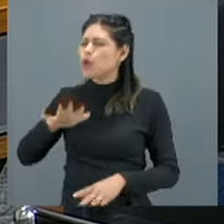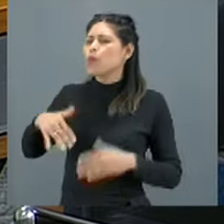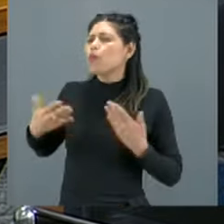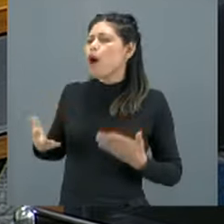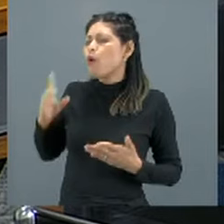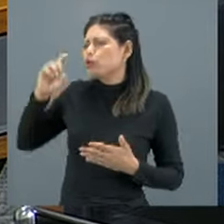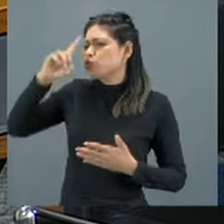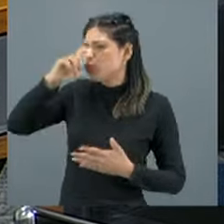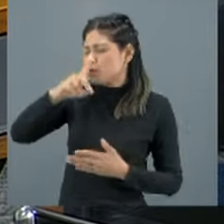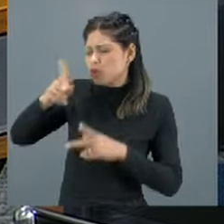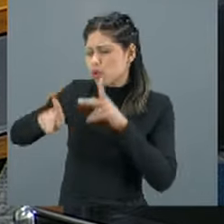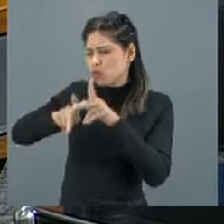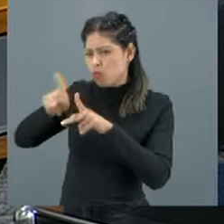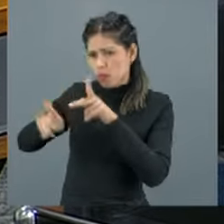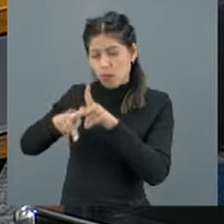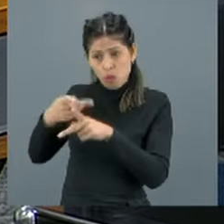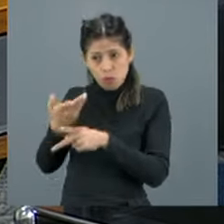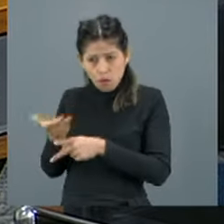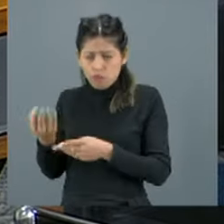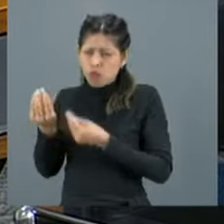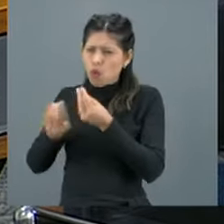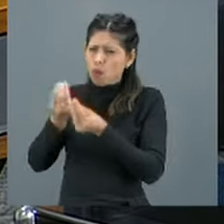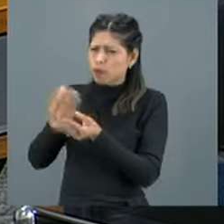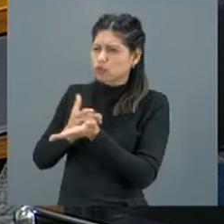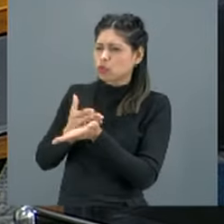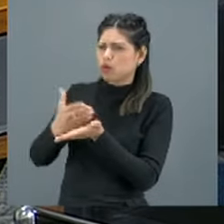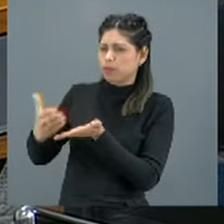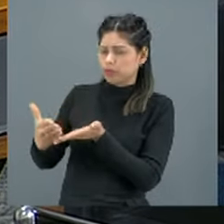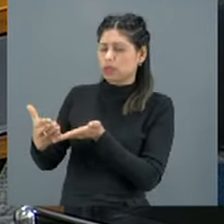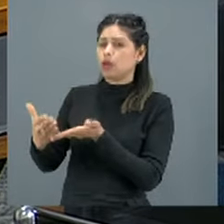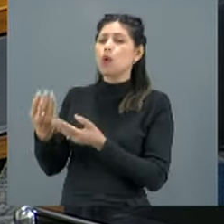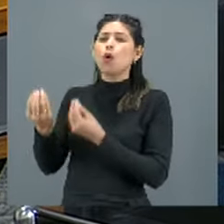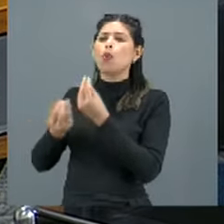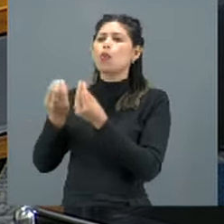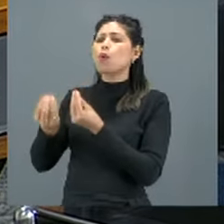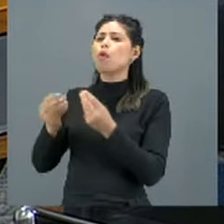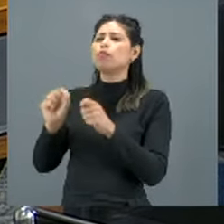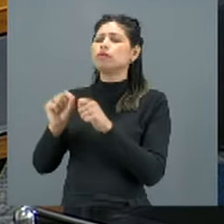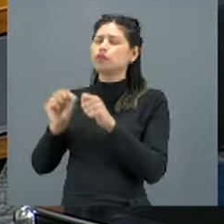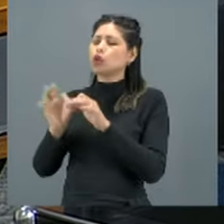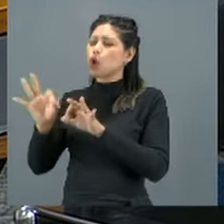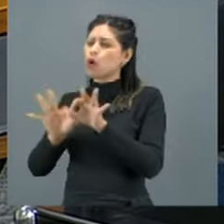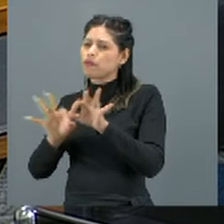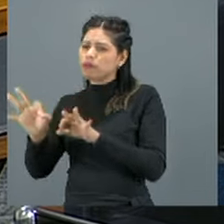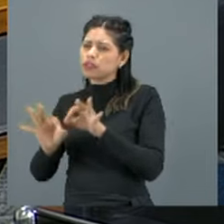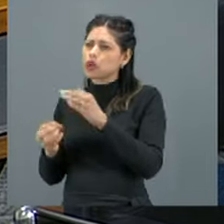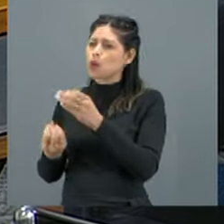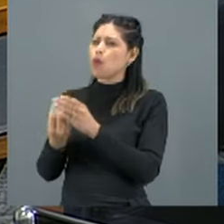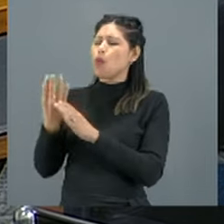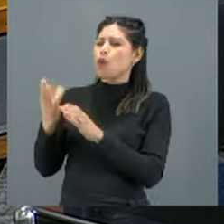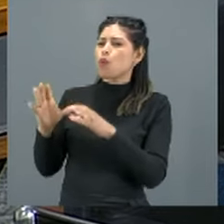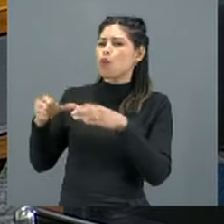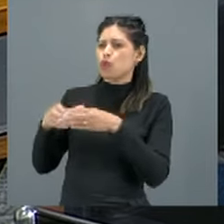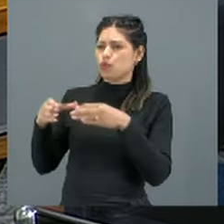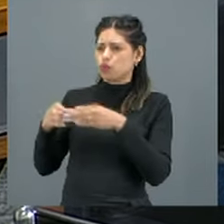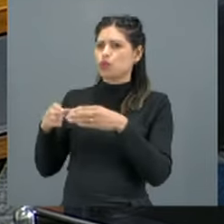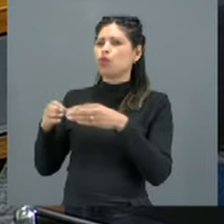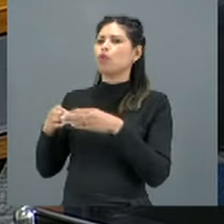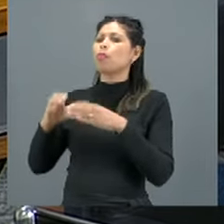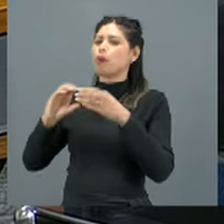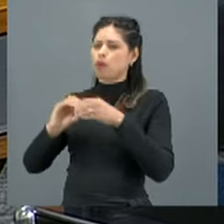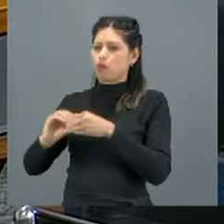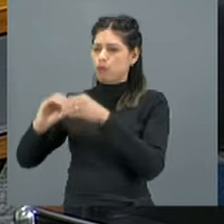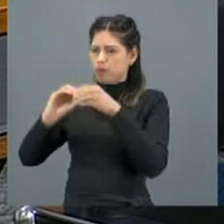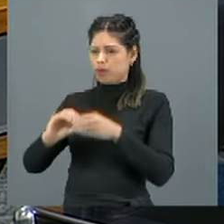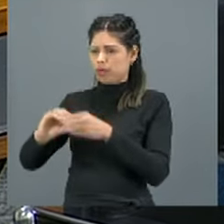eles iniciaram a produção, de que forma que eles montaram depois as cooperativas, os seus laboratórios, e como está a